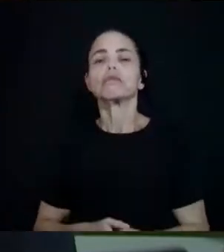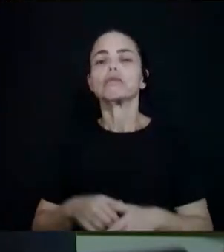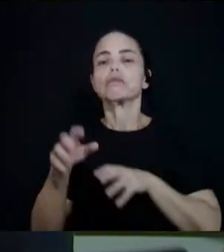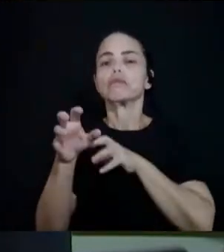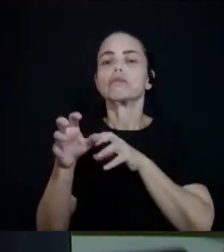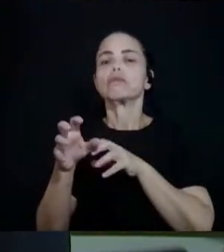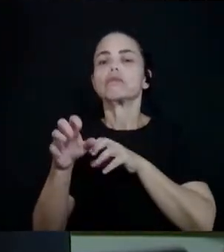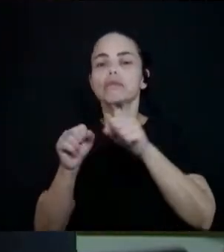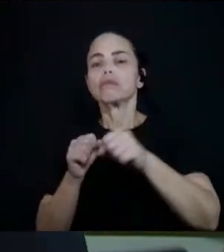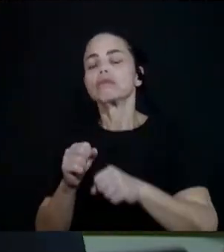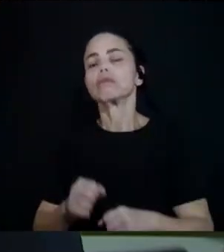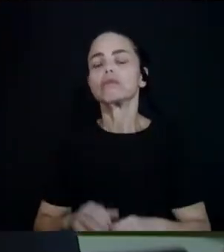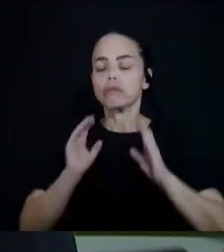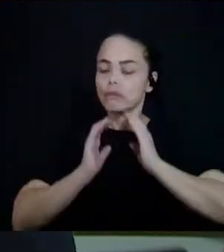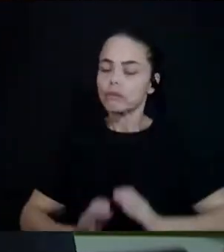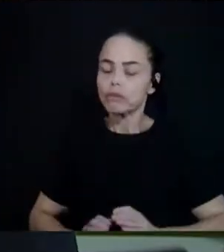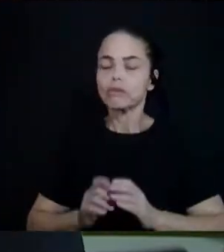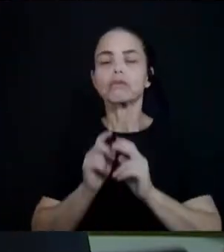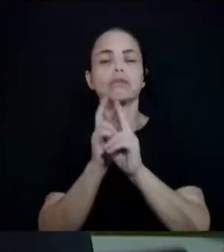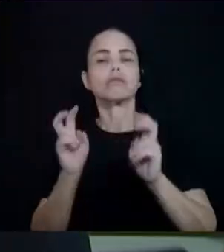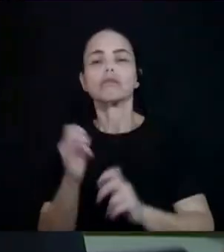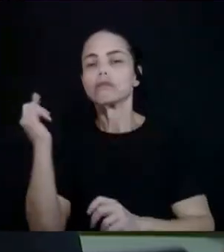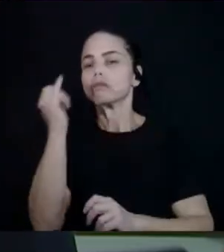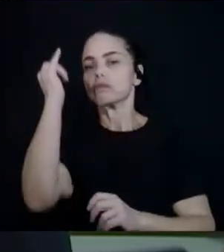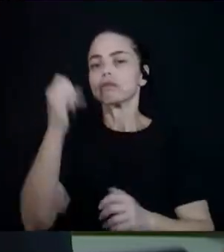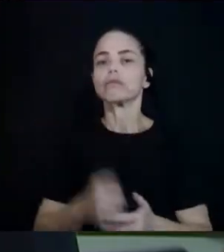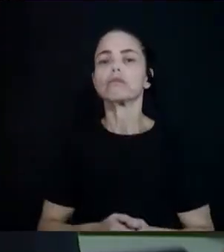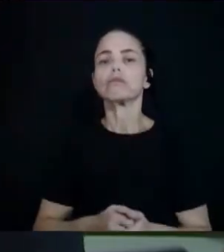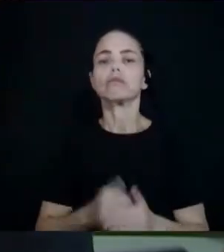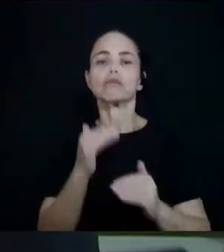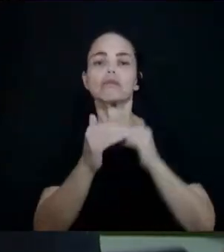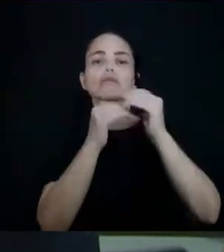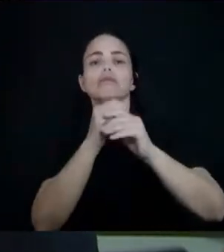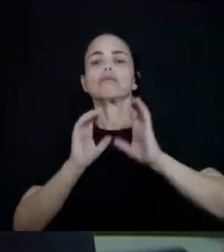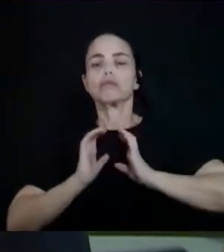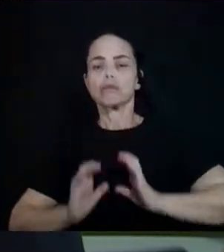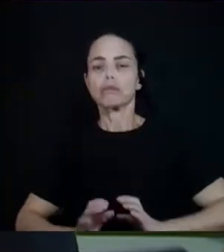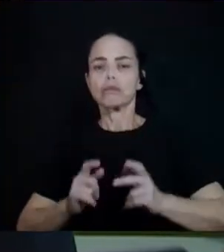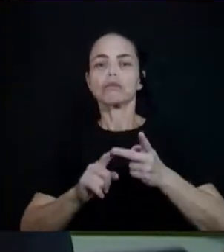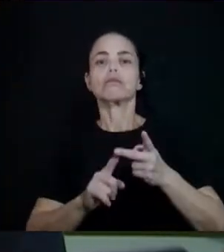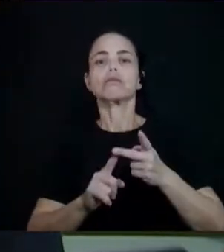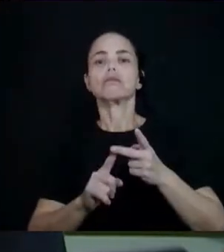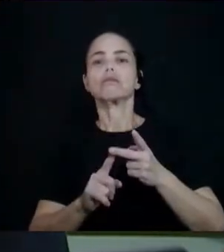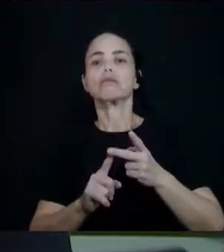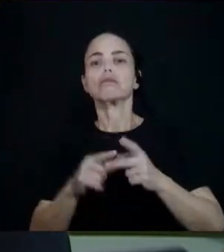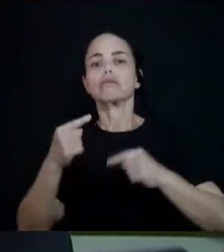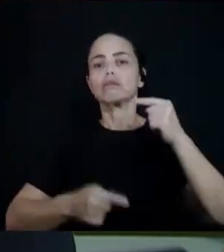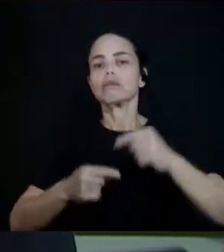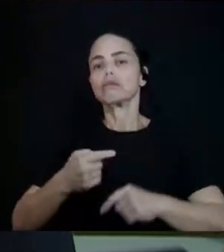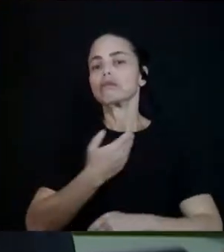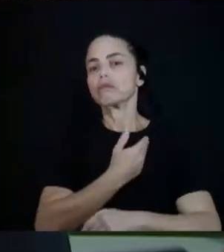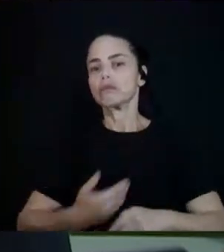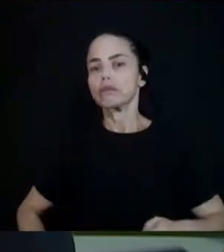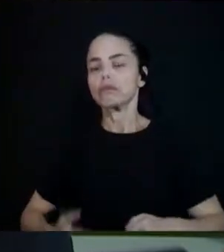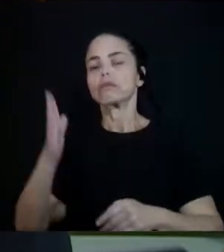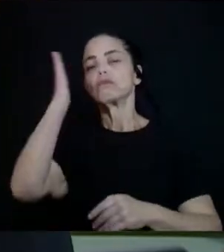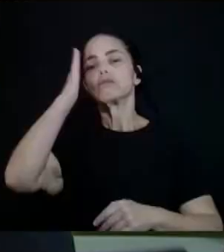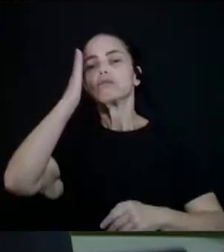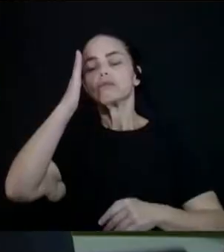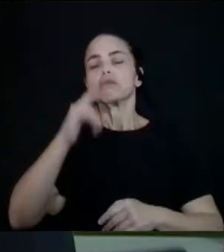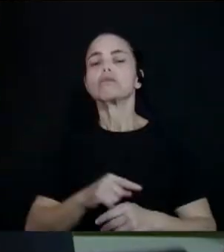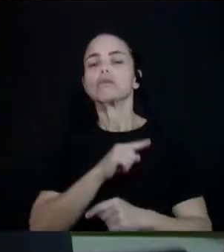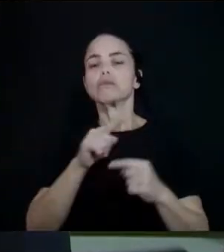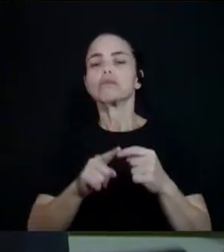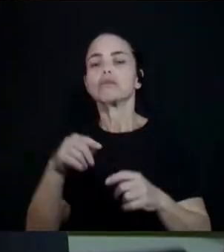cidadão. E esse é um tema super importante na construção da cidadania, na construção das políticas públicas, entender qual que é o papel deles dentro